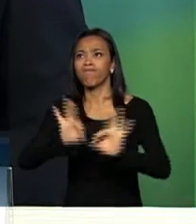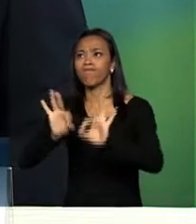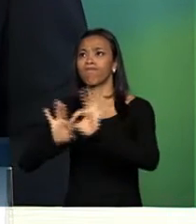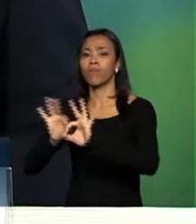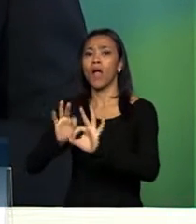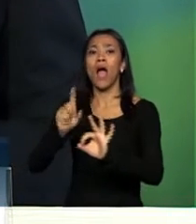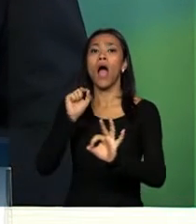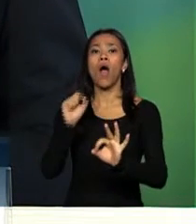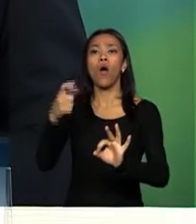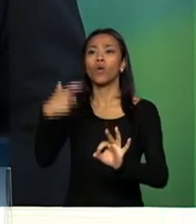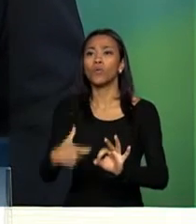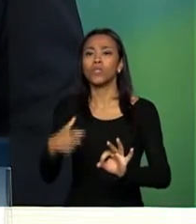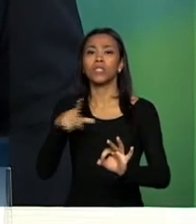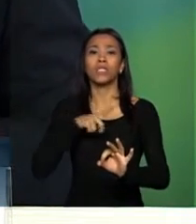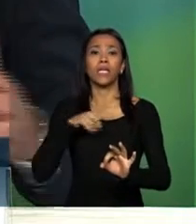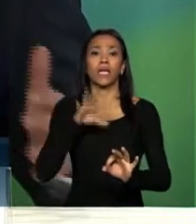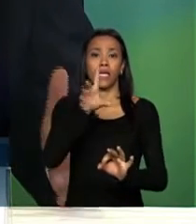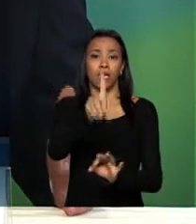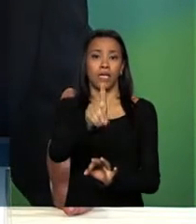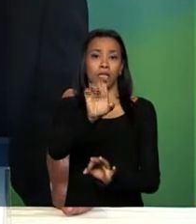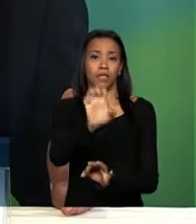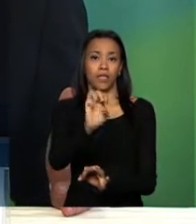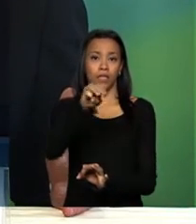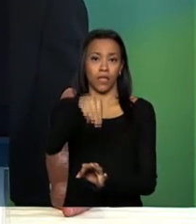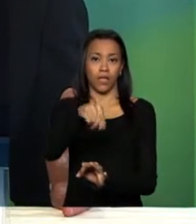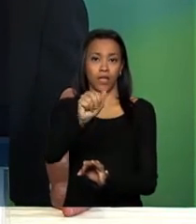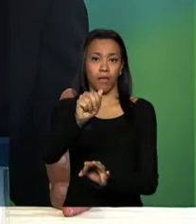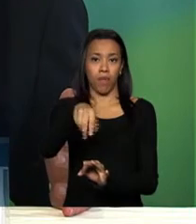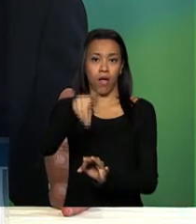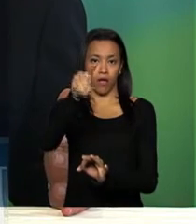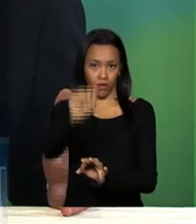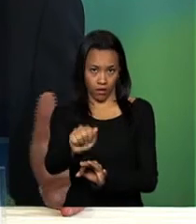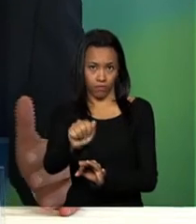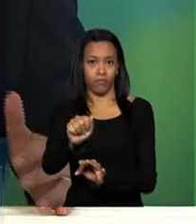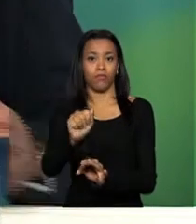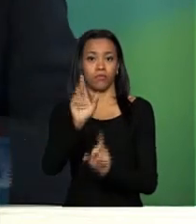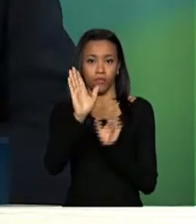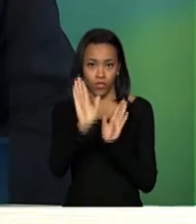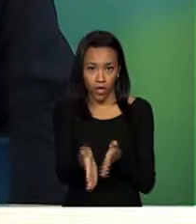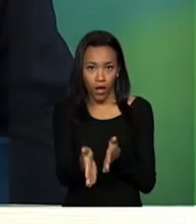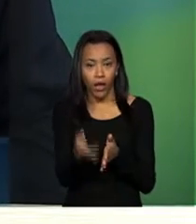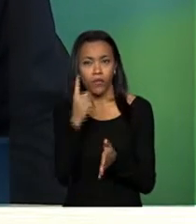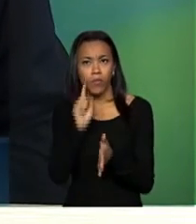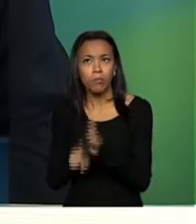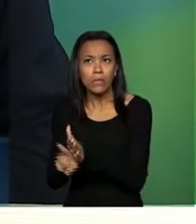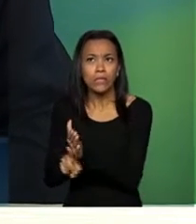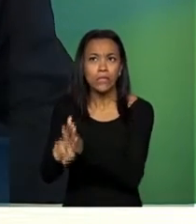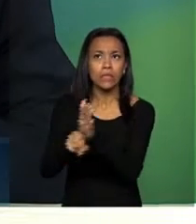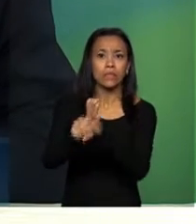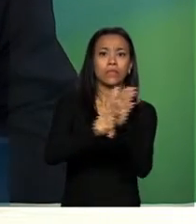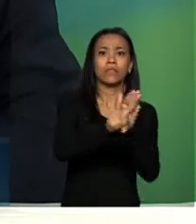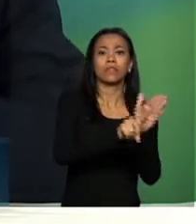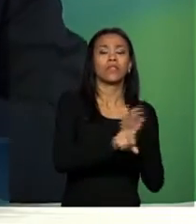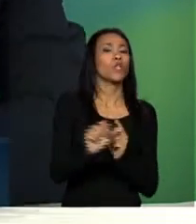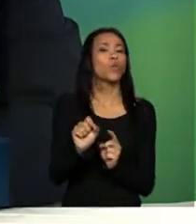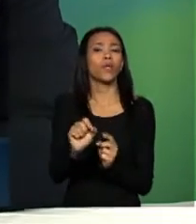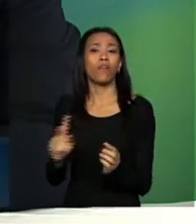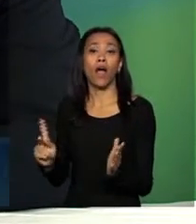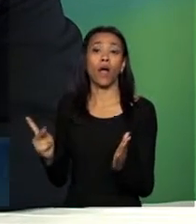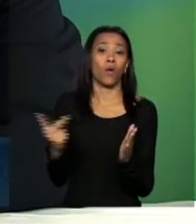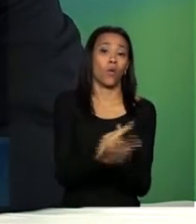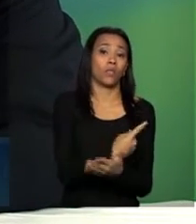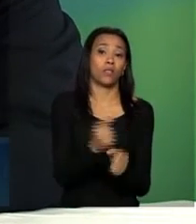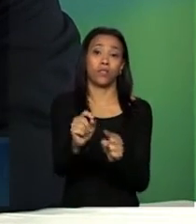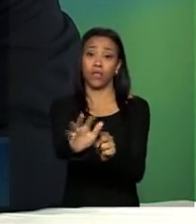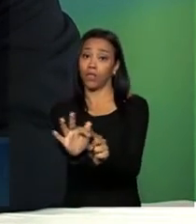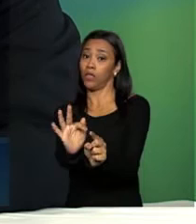está traduzida em operações já aprovadas no âmbito do CONFIC e uma prospecção de toda a demanda